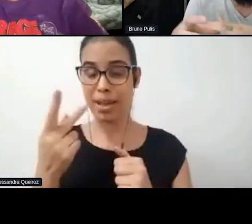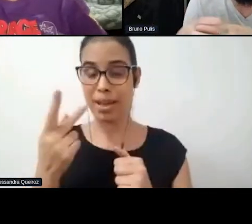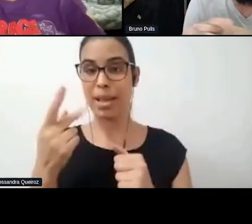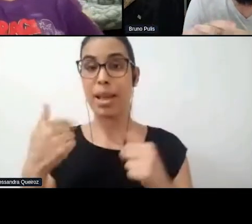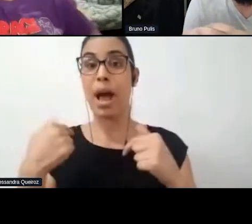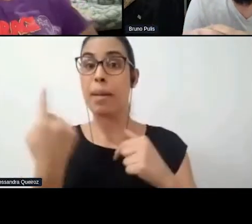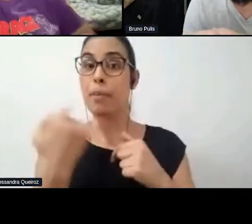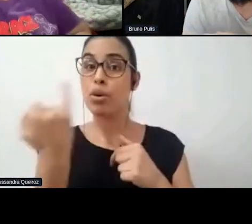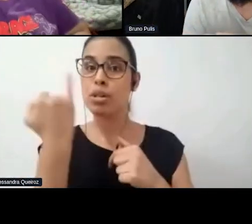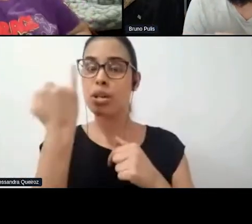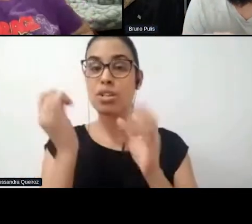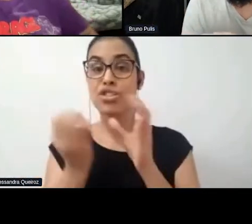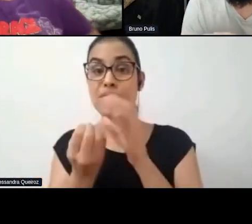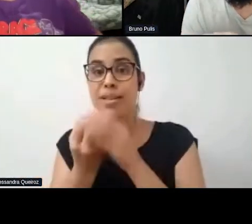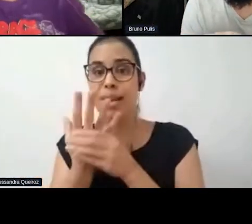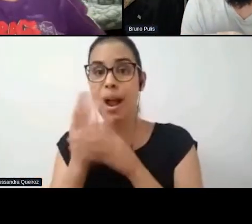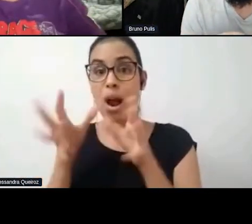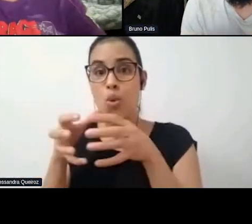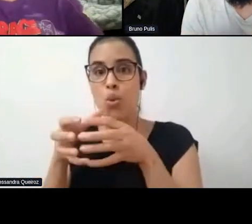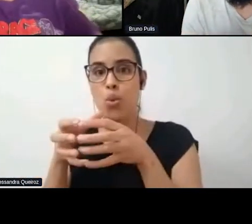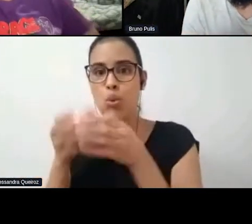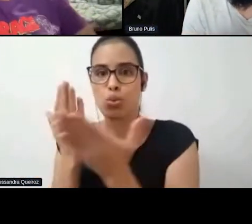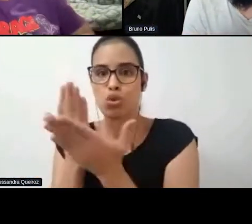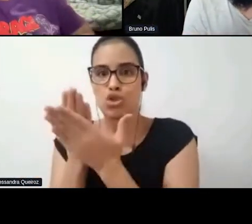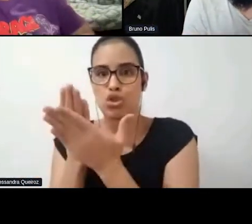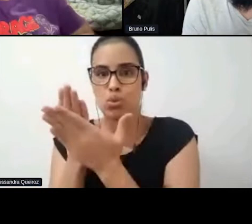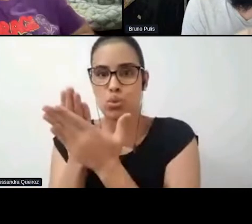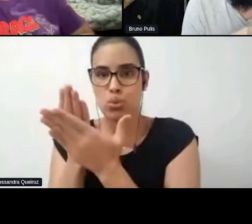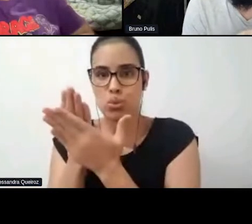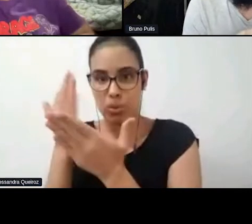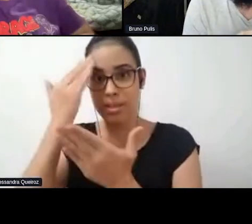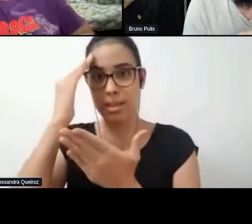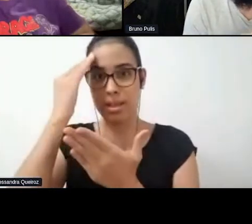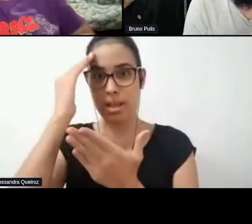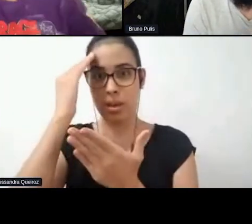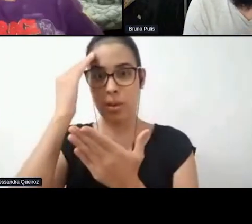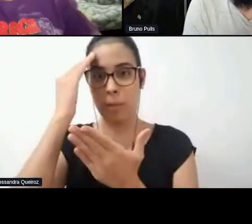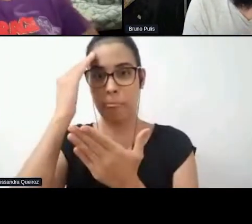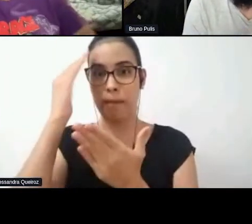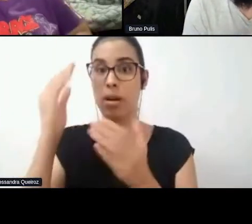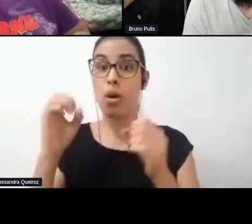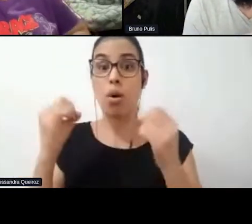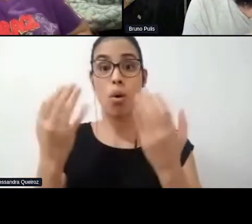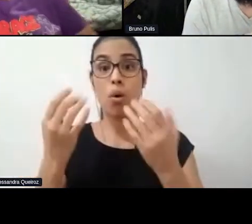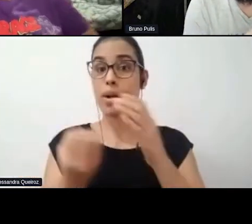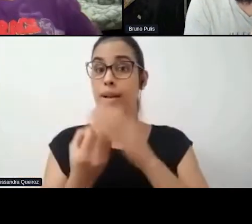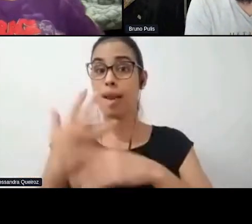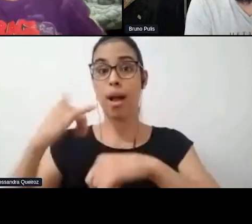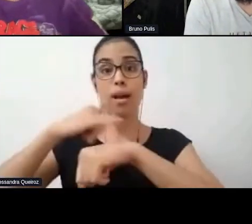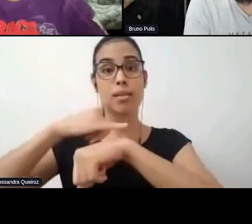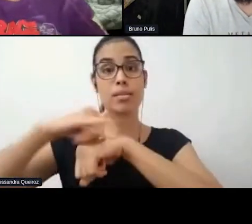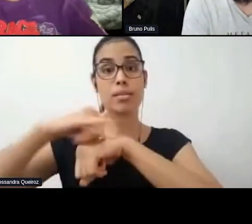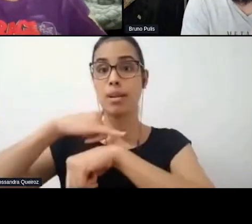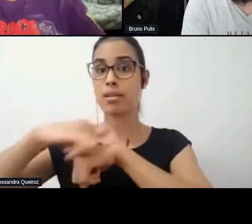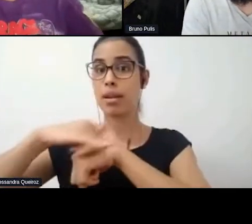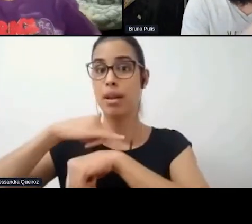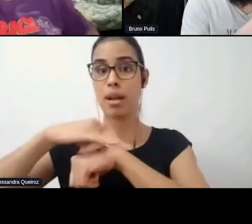grupos de estudos, ou você montar ali uma estratégia onde que você montar